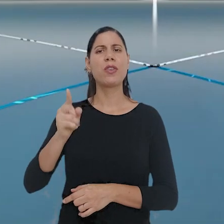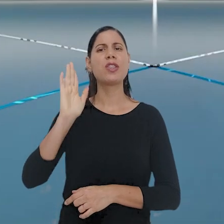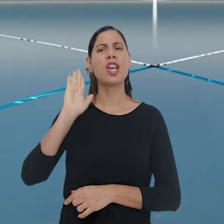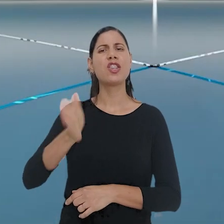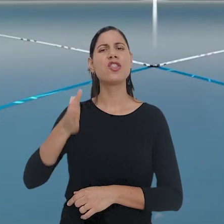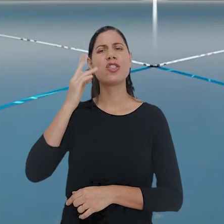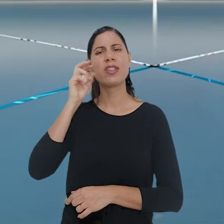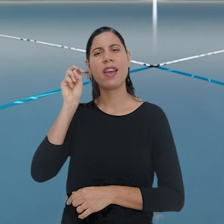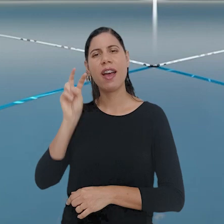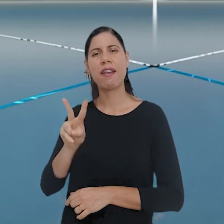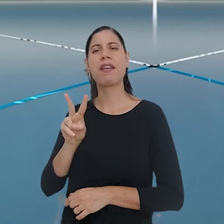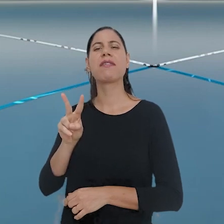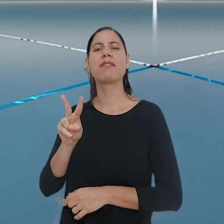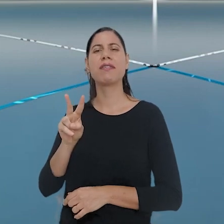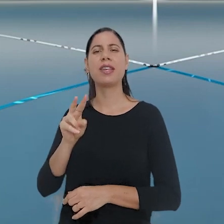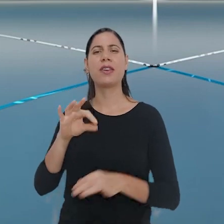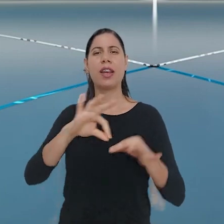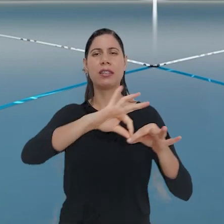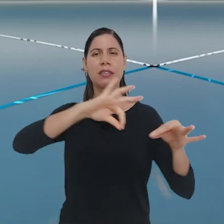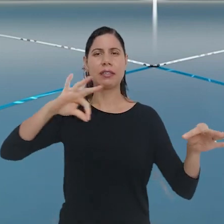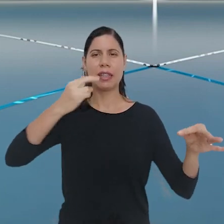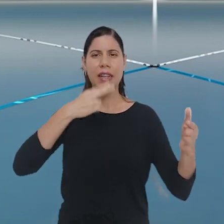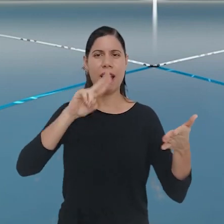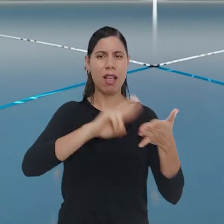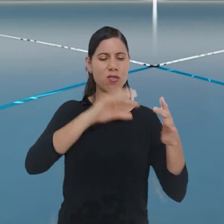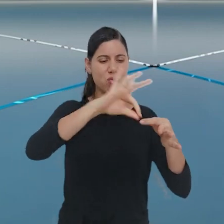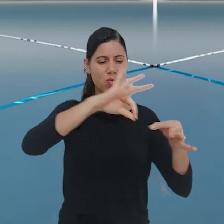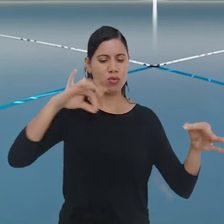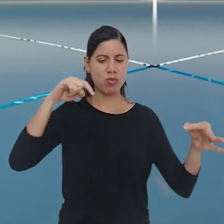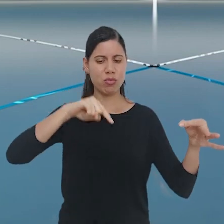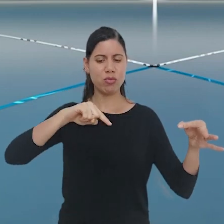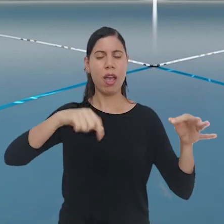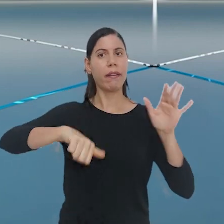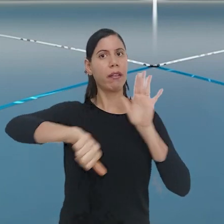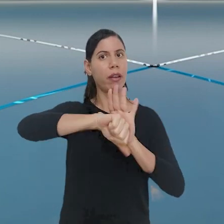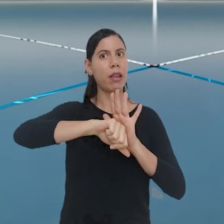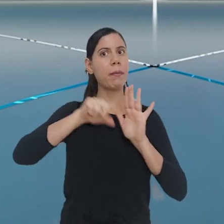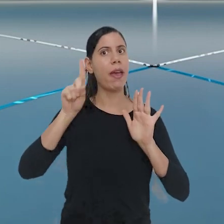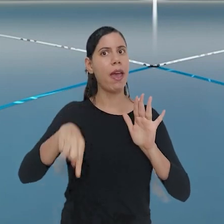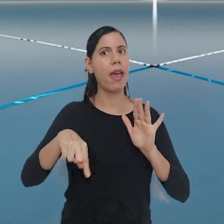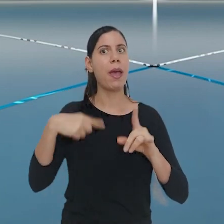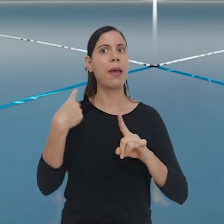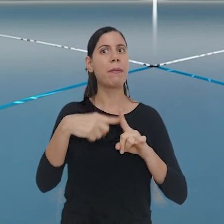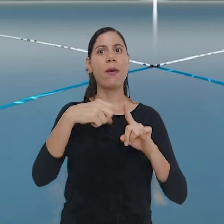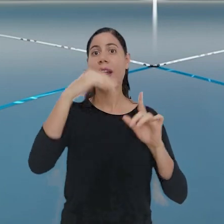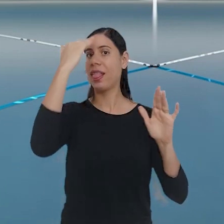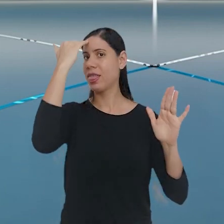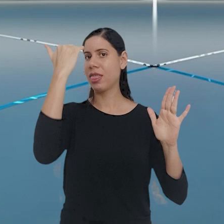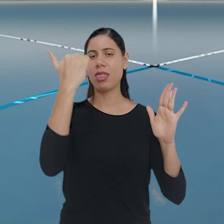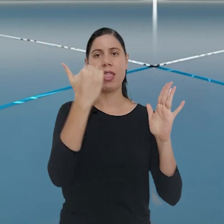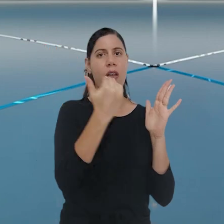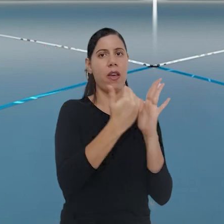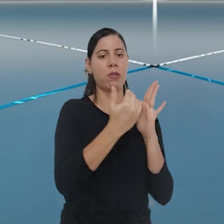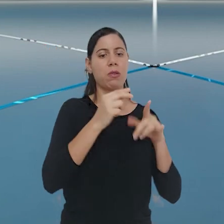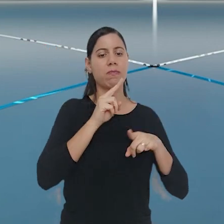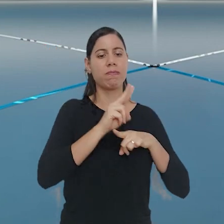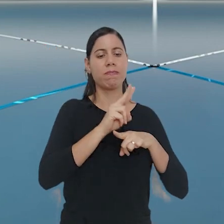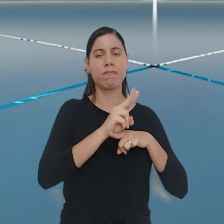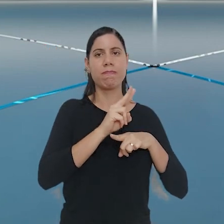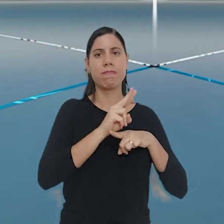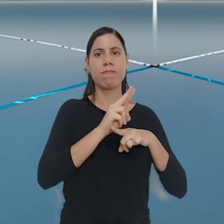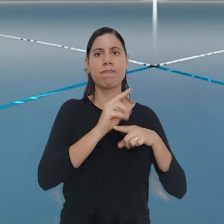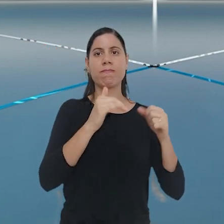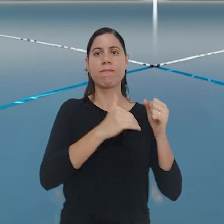Você já deve ter ouvido falar que abrir a correspondência de outra pessoa é crime, porque desrespeita a inviolabilidade